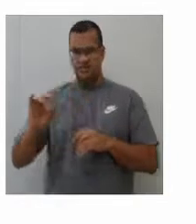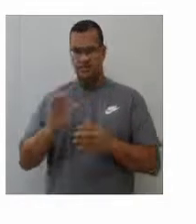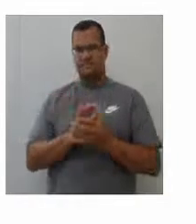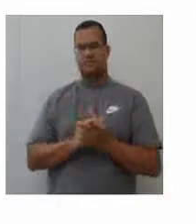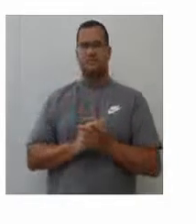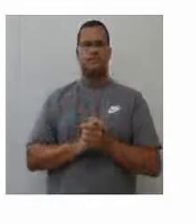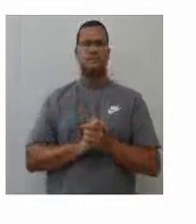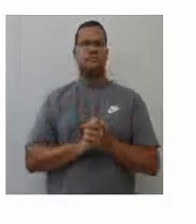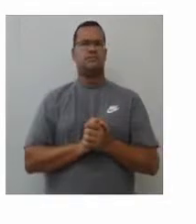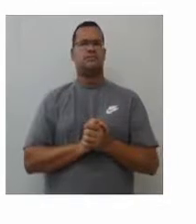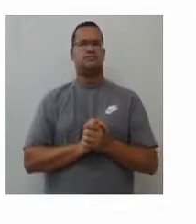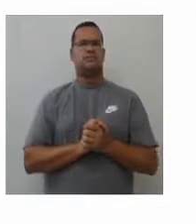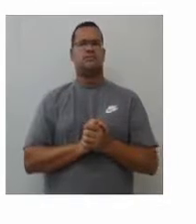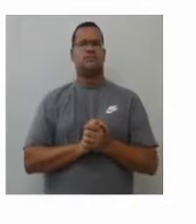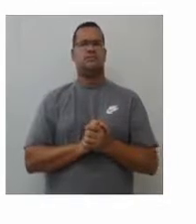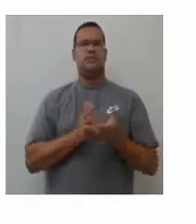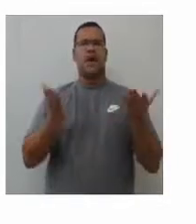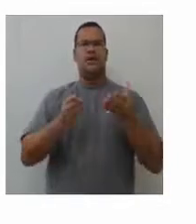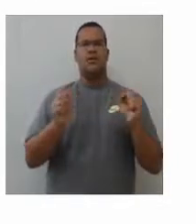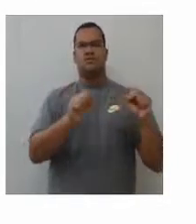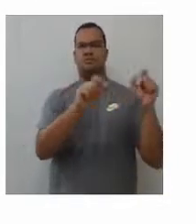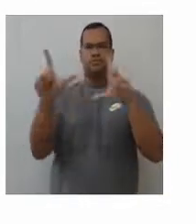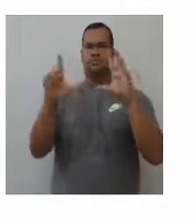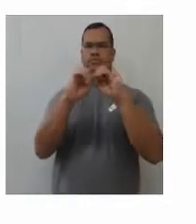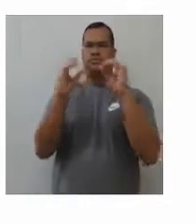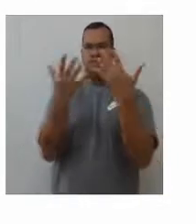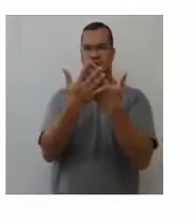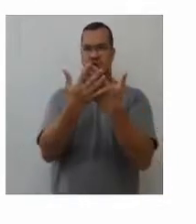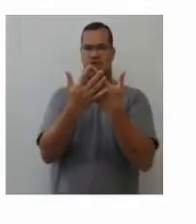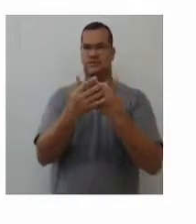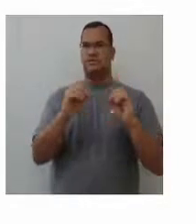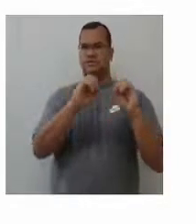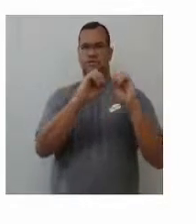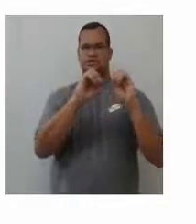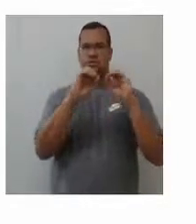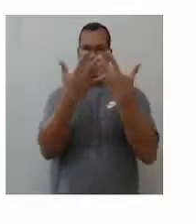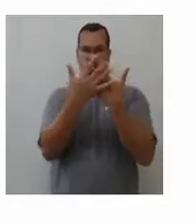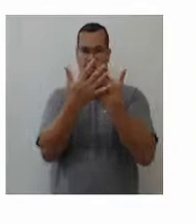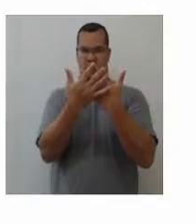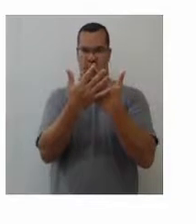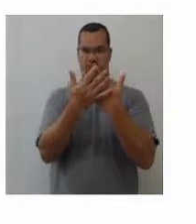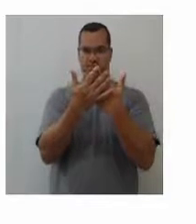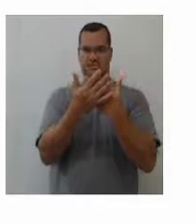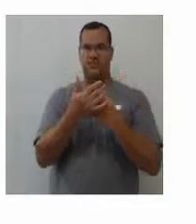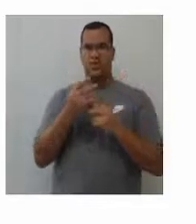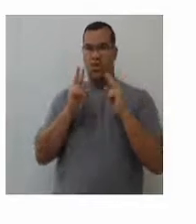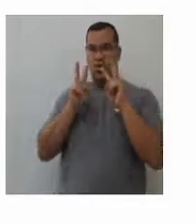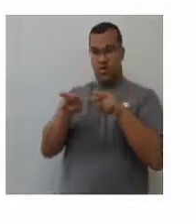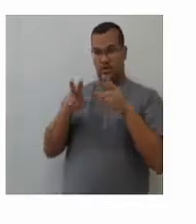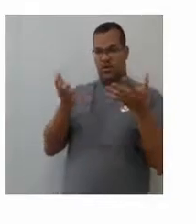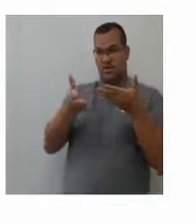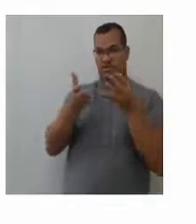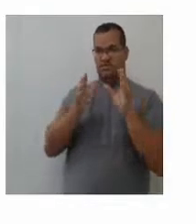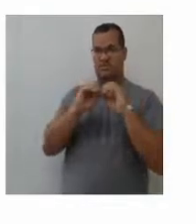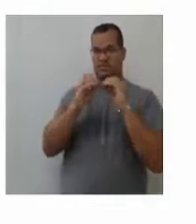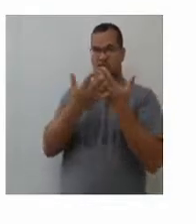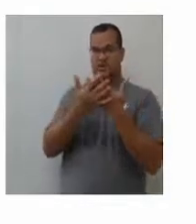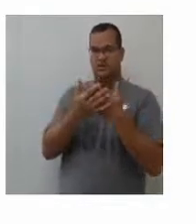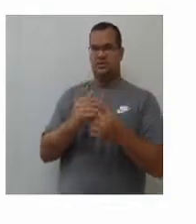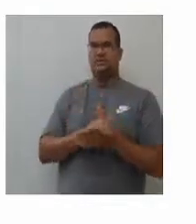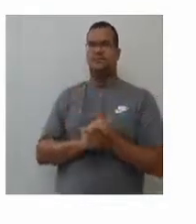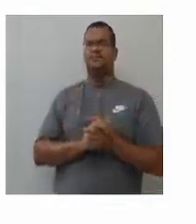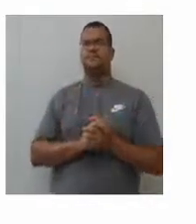tem? Vamos para o slide, tá? Vamos para o slide, tá? Olhando para o slide, o que é que nós temos aí?